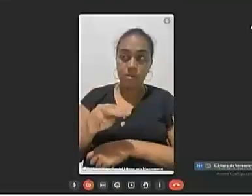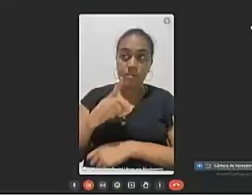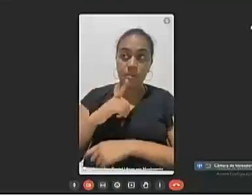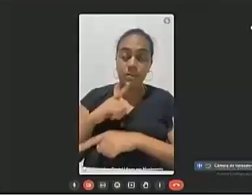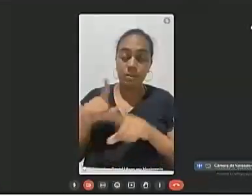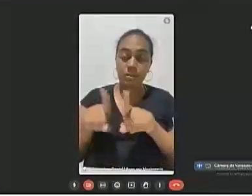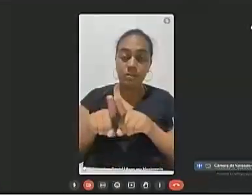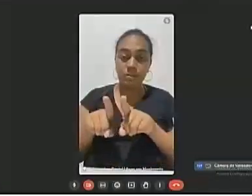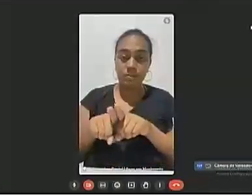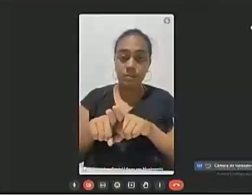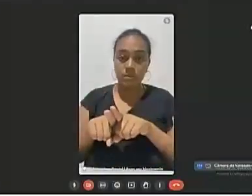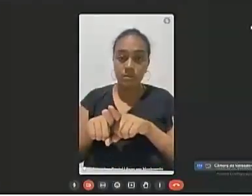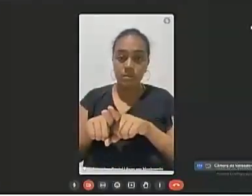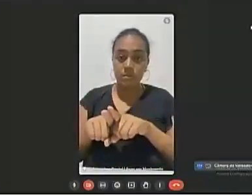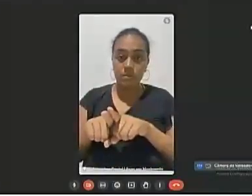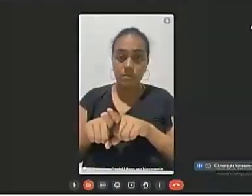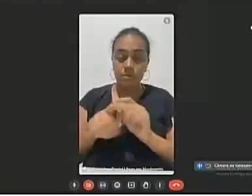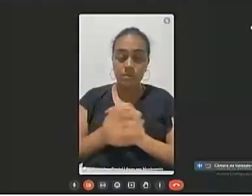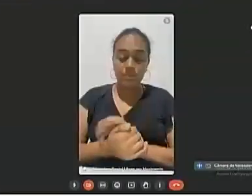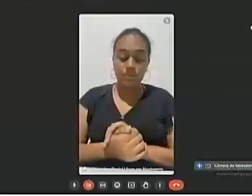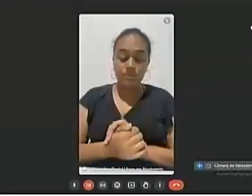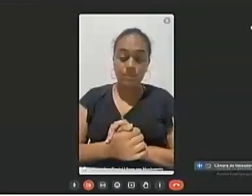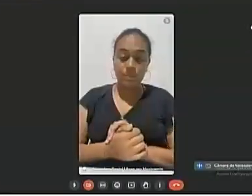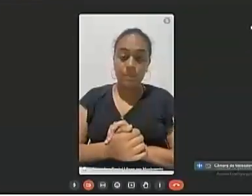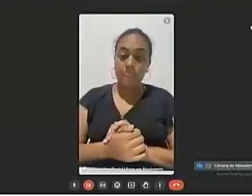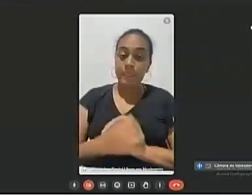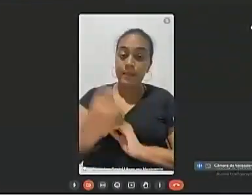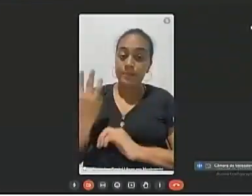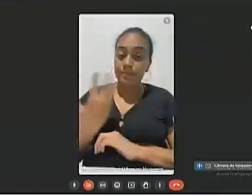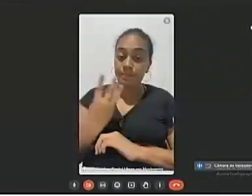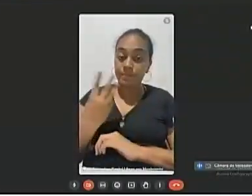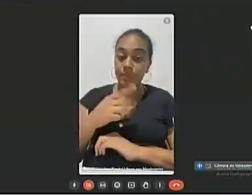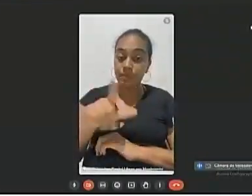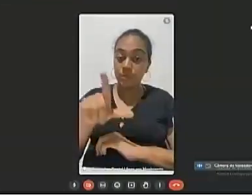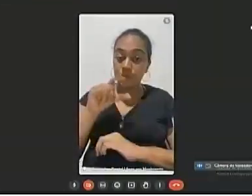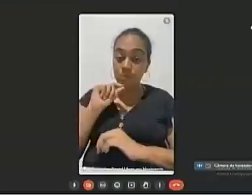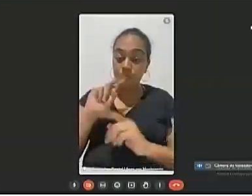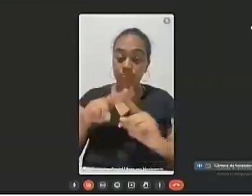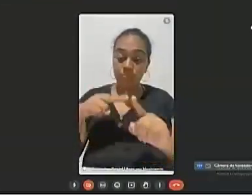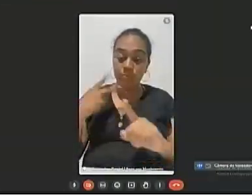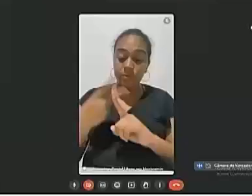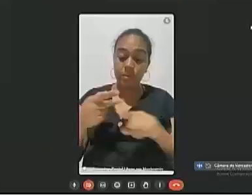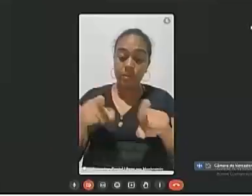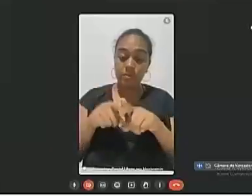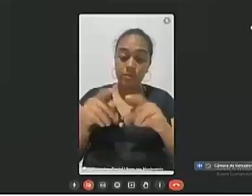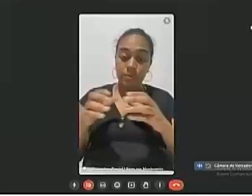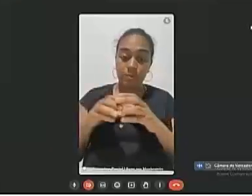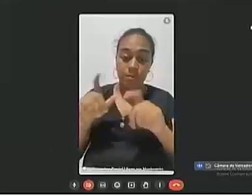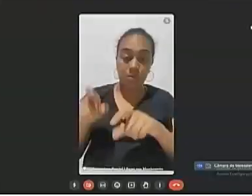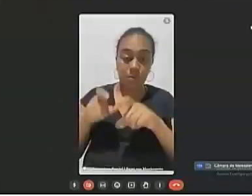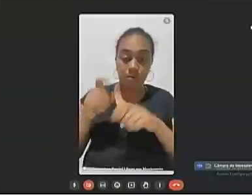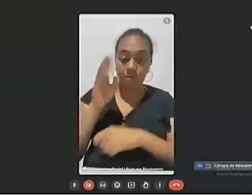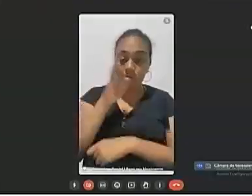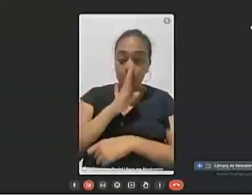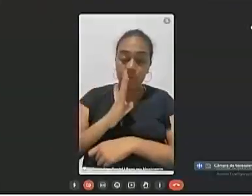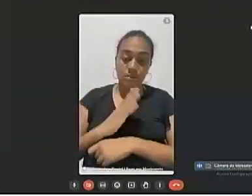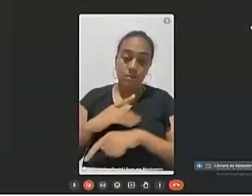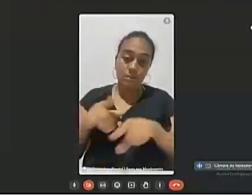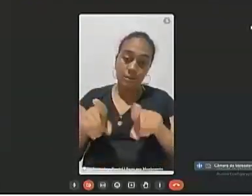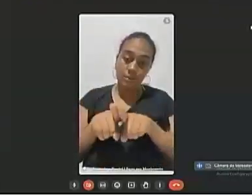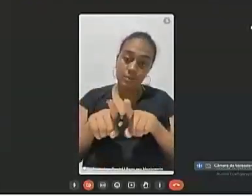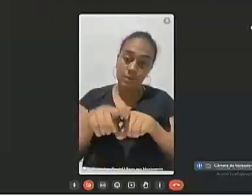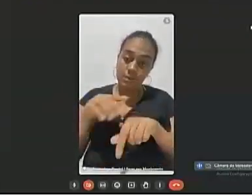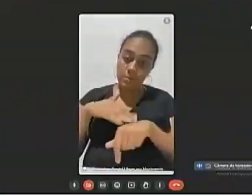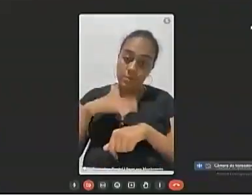Ressaca, aquele pontinho azul ali. 3 alternativas de duplicação na curva da Fazenda Brasil. Ou uma, ou outra, né? Mais